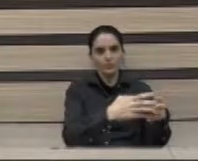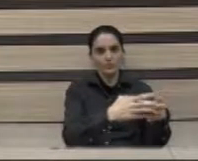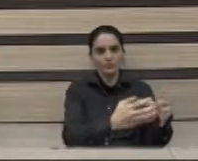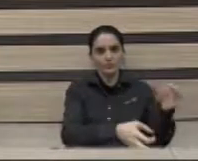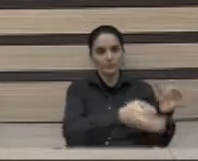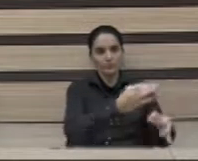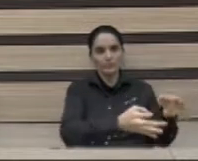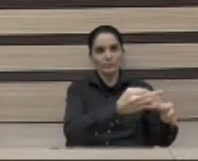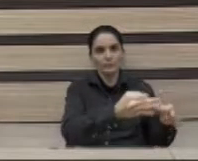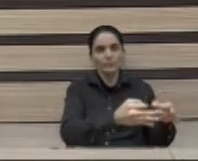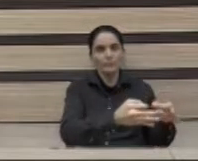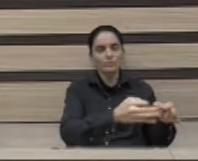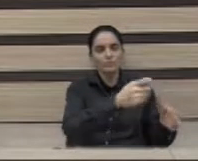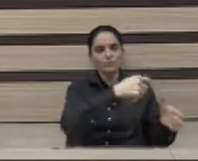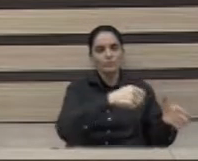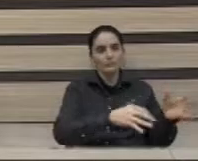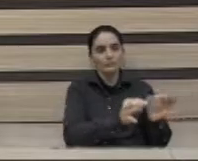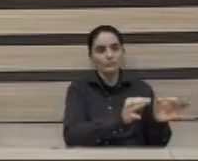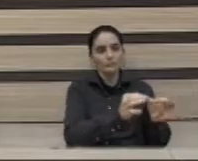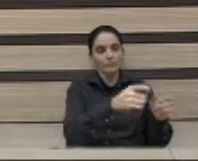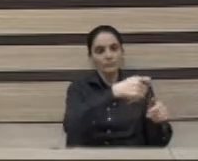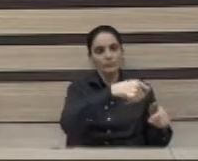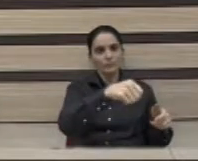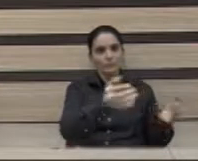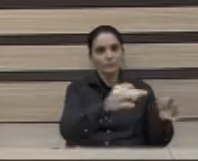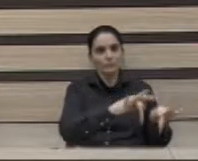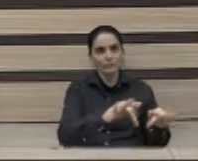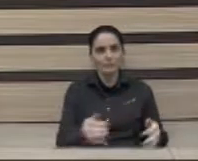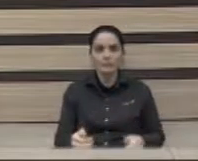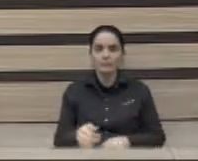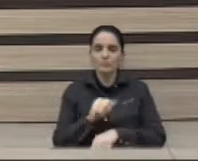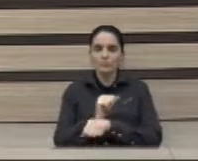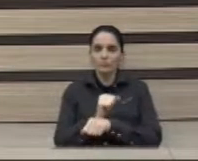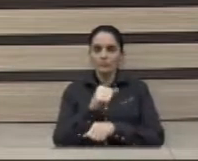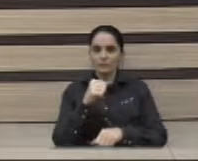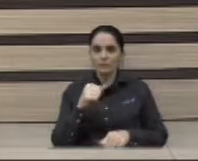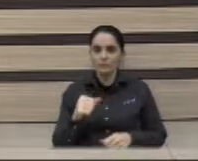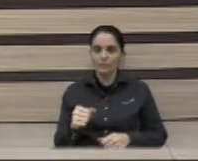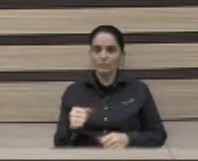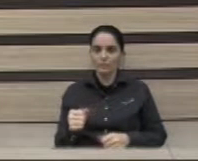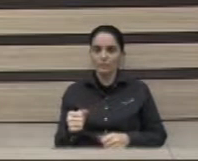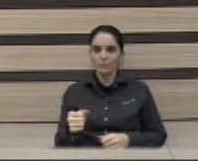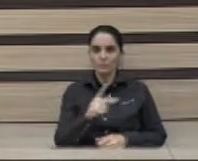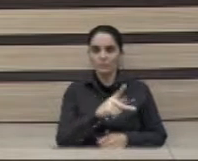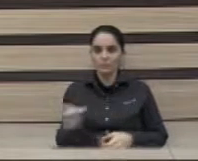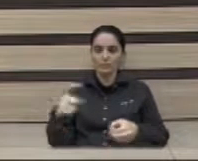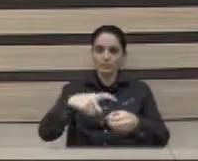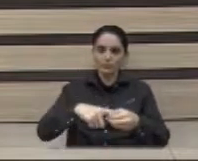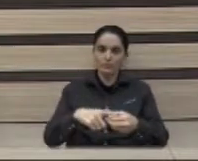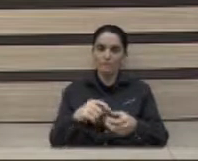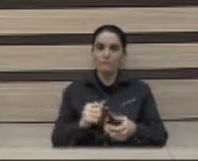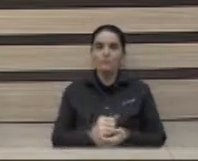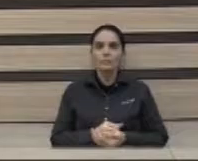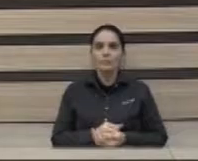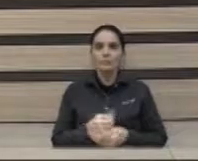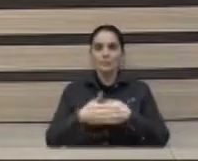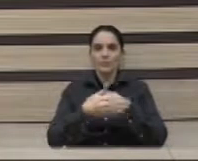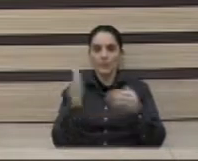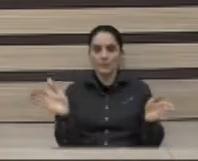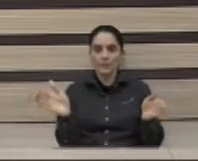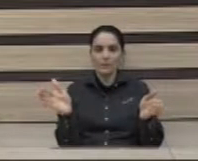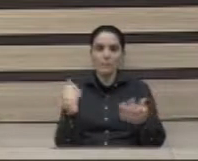Justiça e Redação para a elaboração da sua redação final. Suspendo os trabalhos para que o presidente continue a sessão. A sessão está